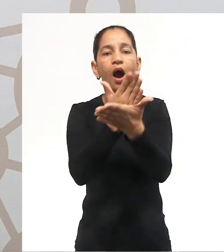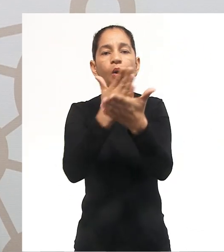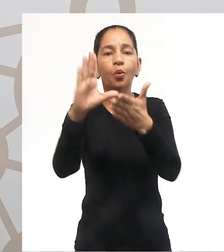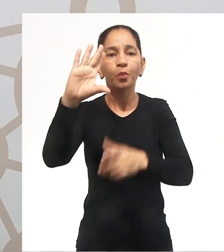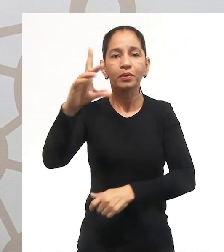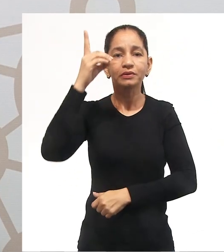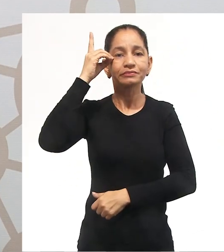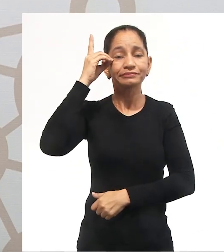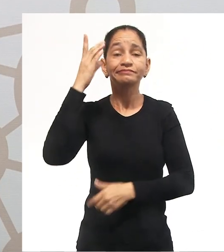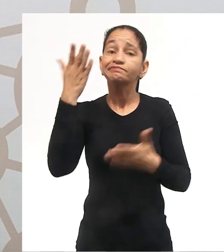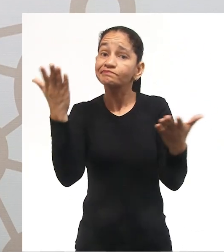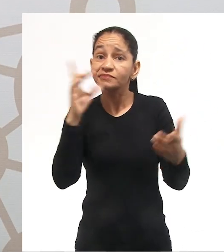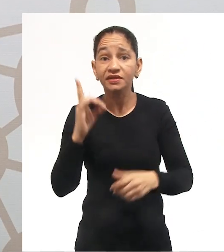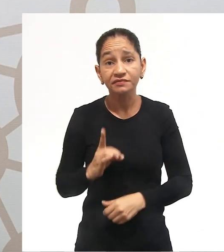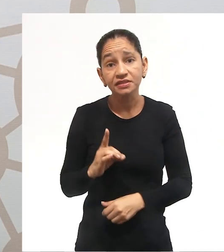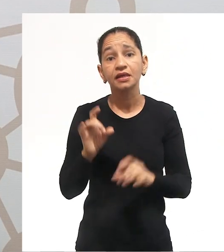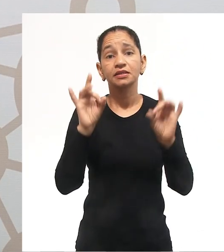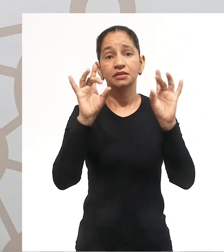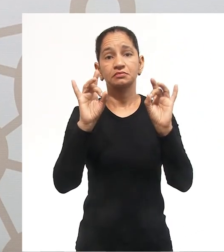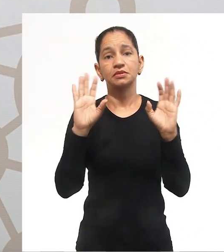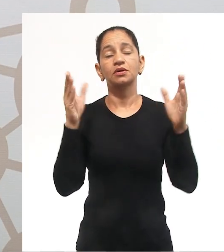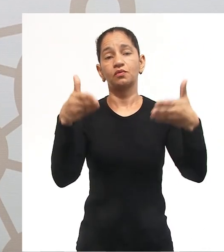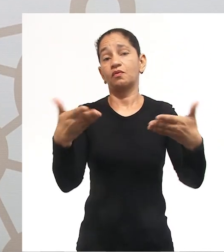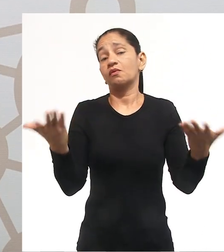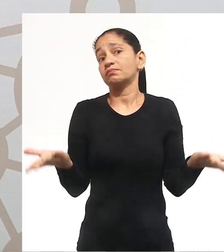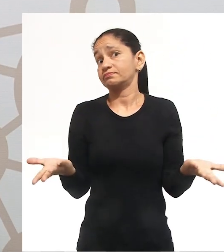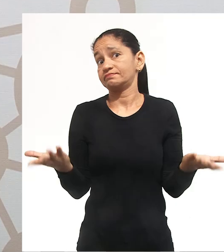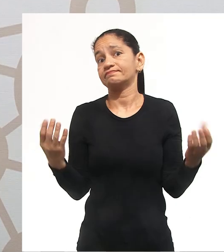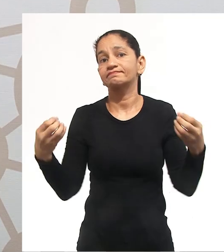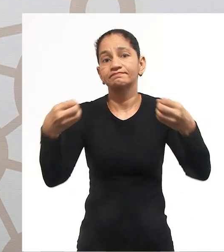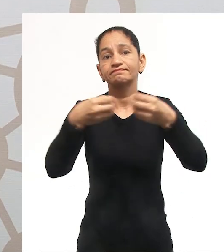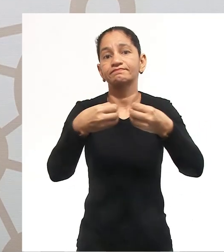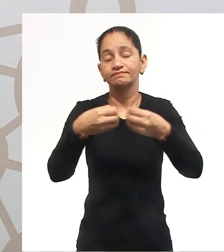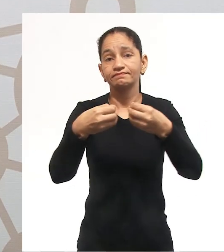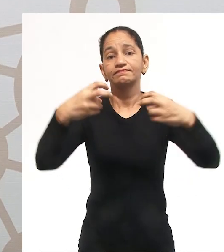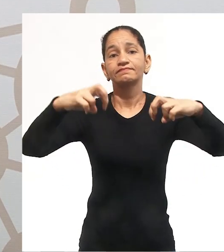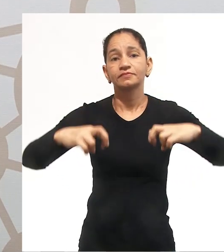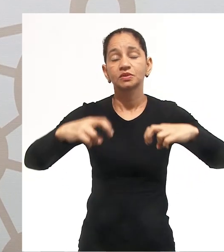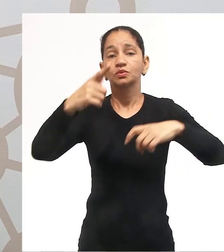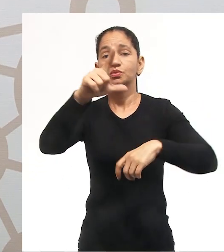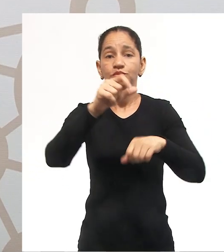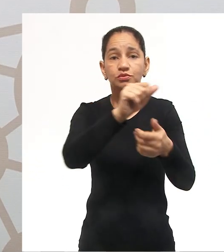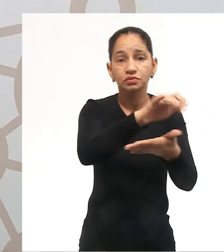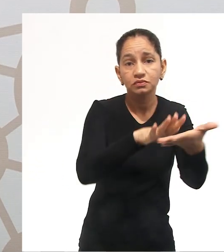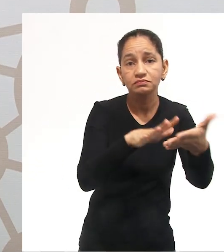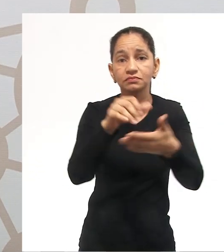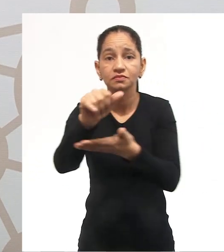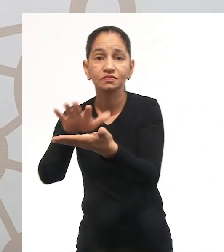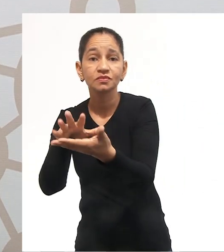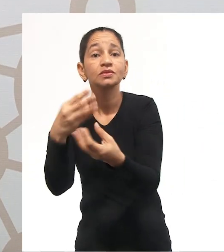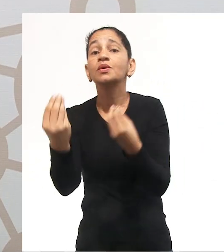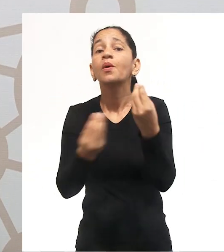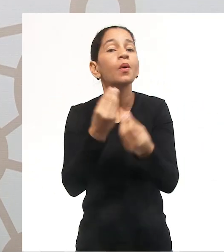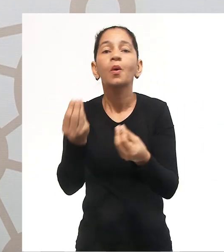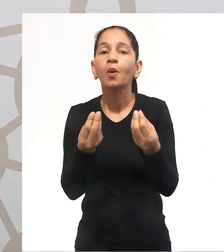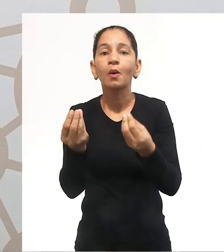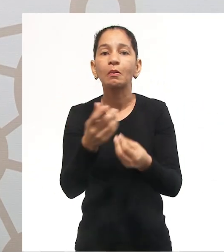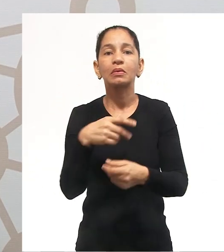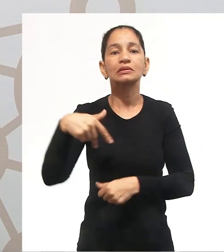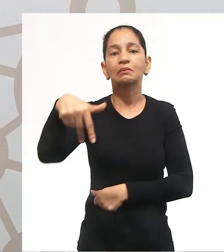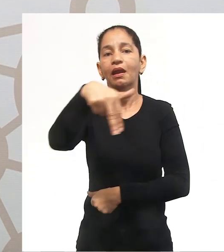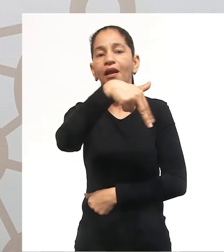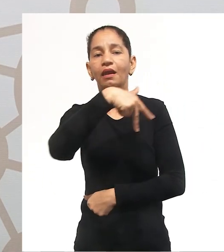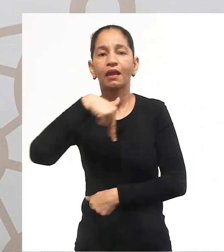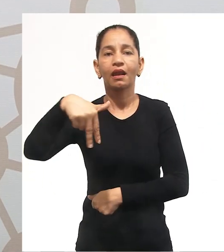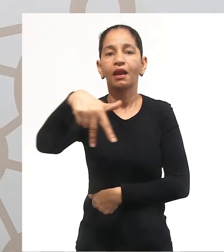Down, e sempre trazendo essas crianças para perto dos outros que estão fazendo atividade. Nunca ficava rodando dentro de sala